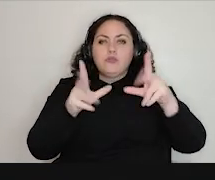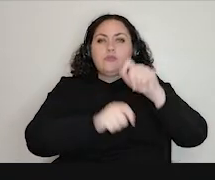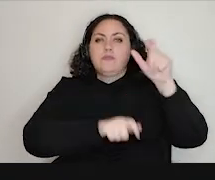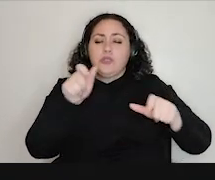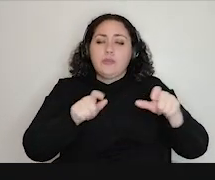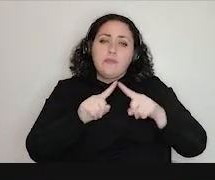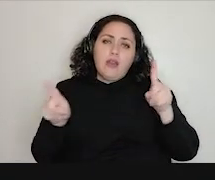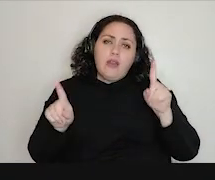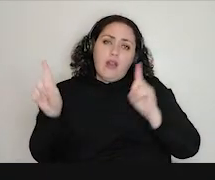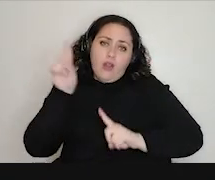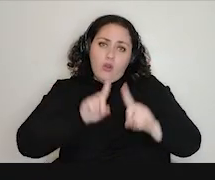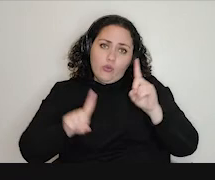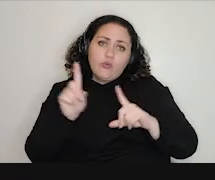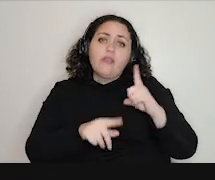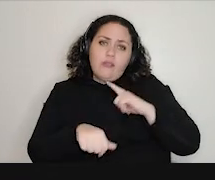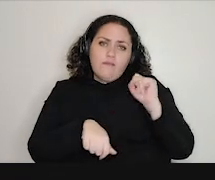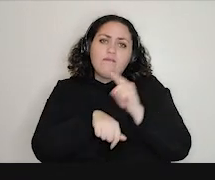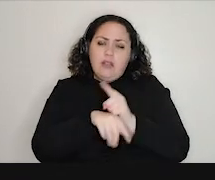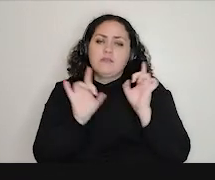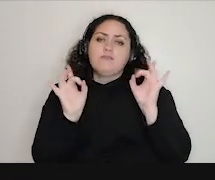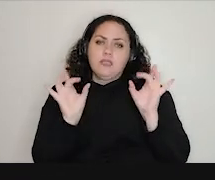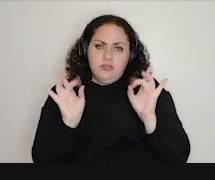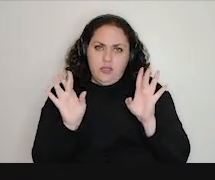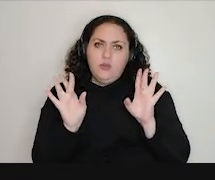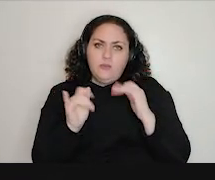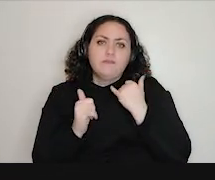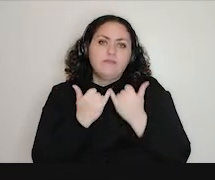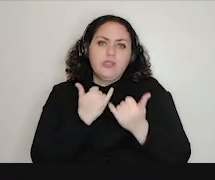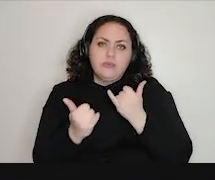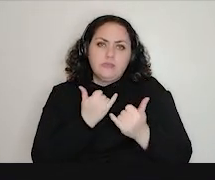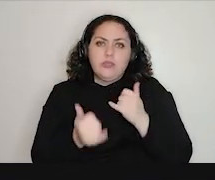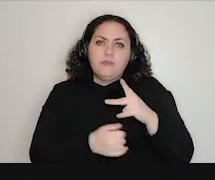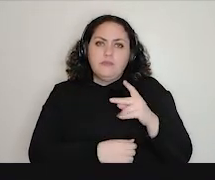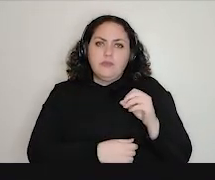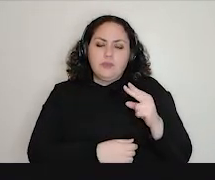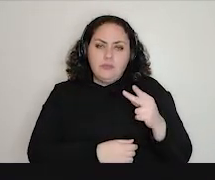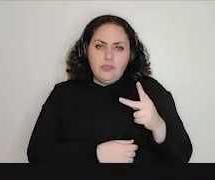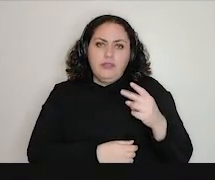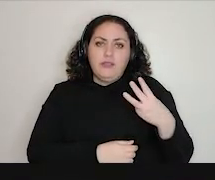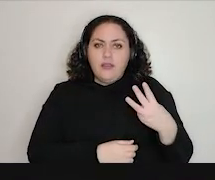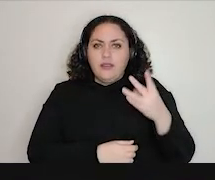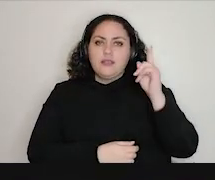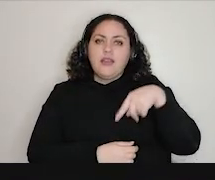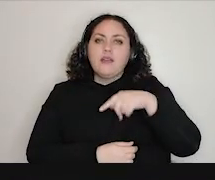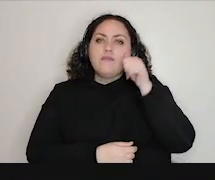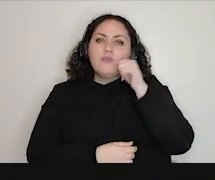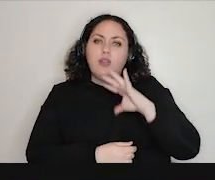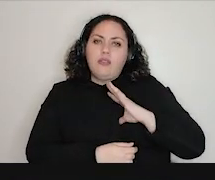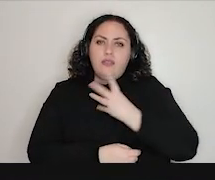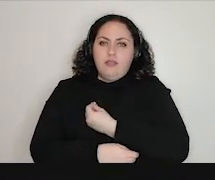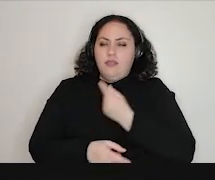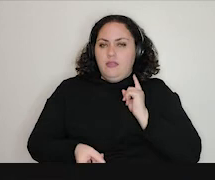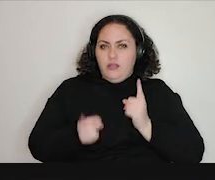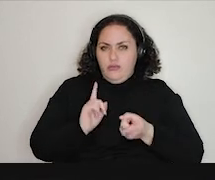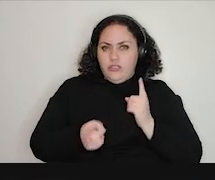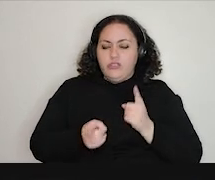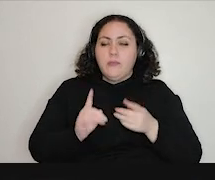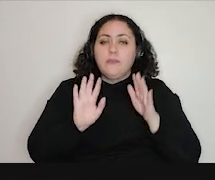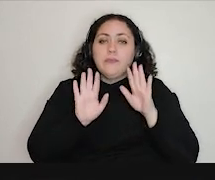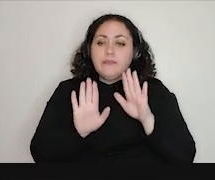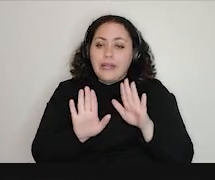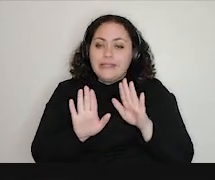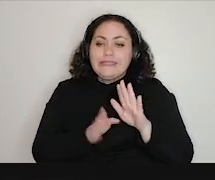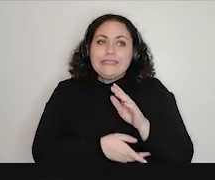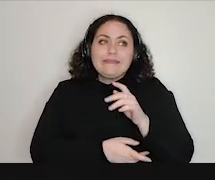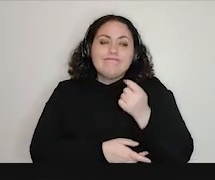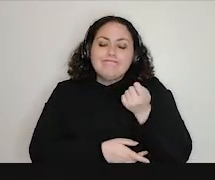alguns, por exemplo, tem vagas especiais, como, por exemplo, o POP 3 para mulheres trans e travestis nesse contexto, mas ainda assim